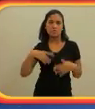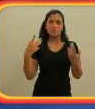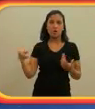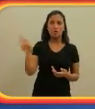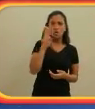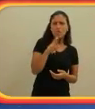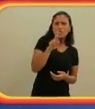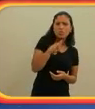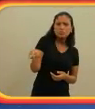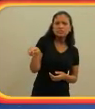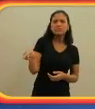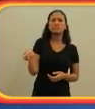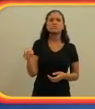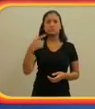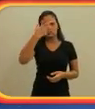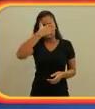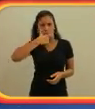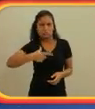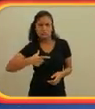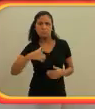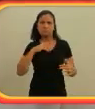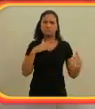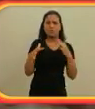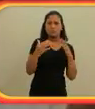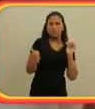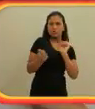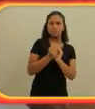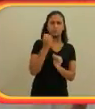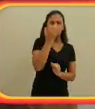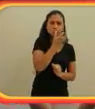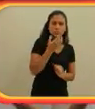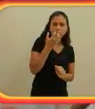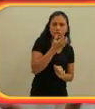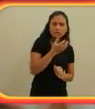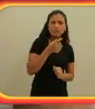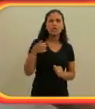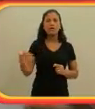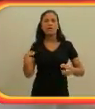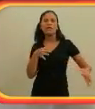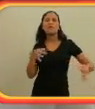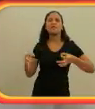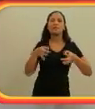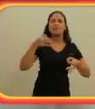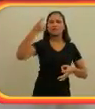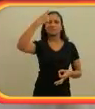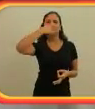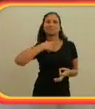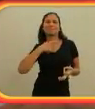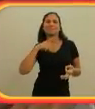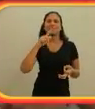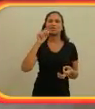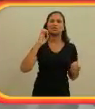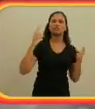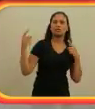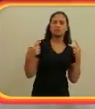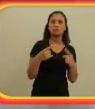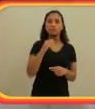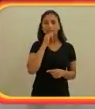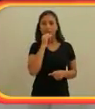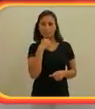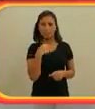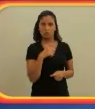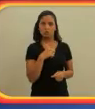própria conscientização do corpo da criança, né? Quando ela utiliza o corpo no movimento junto com uma música, ela vai organizando